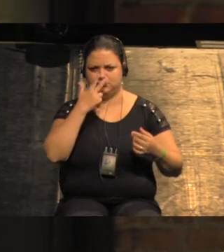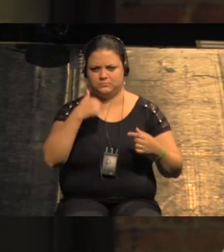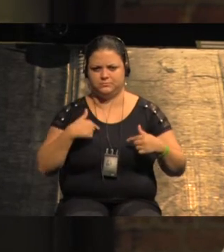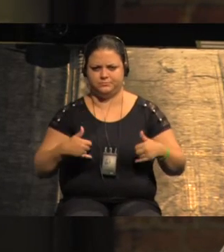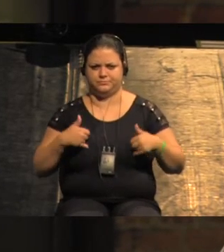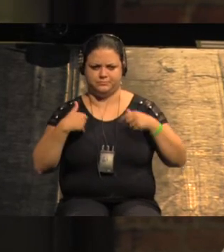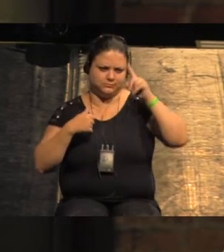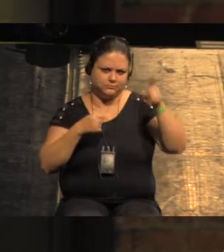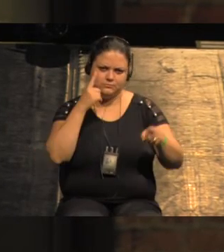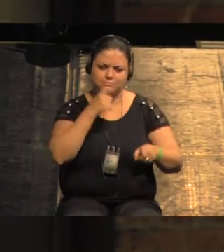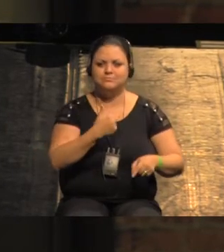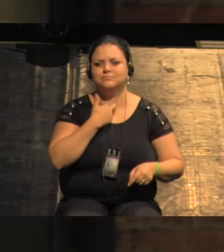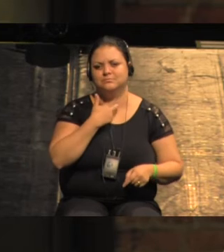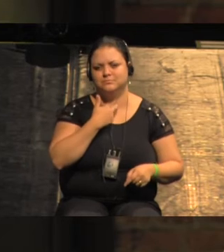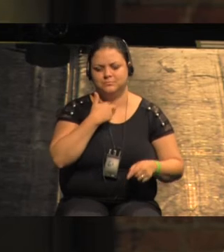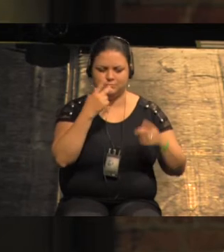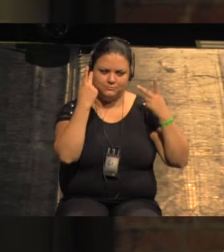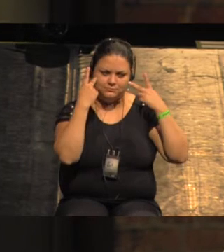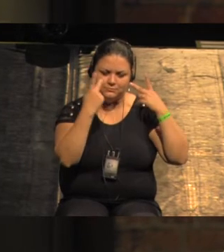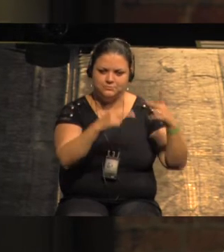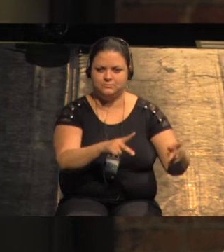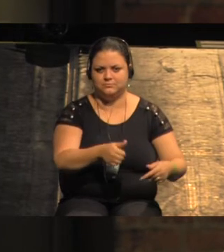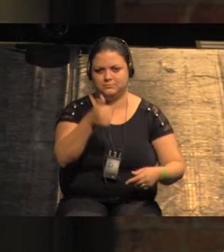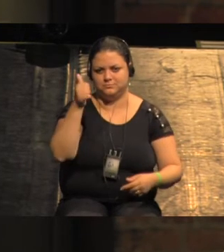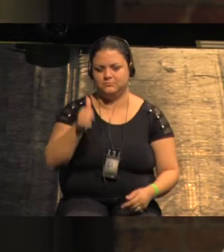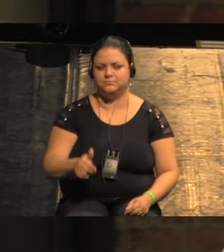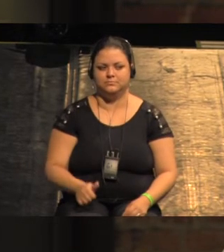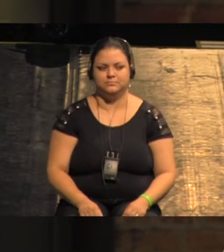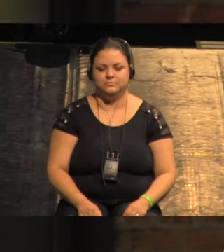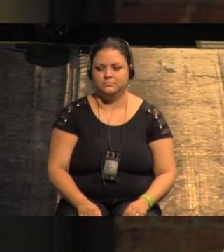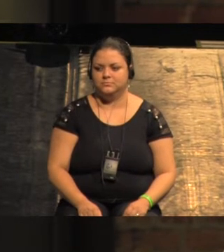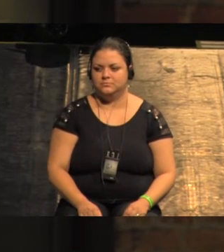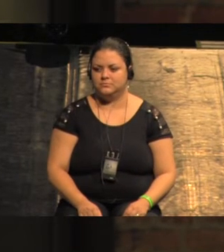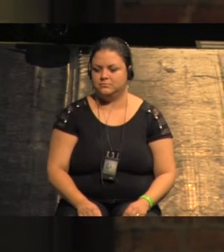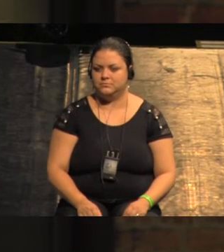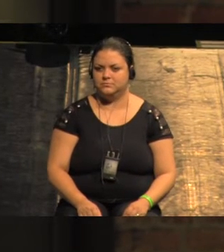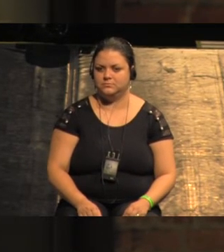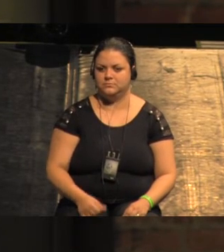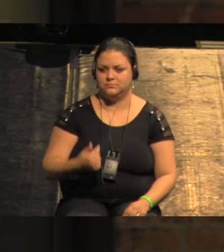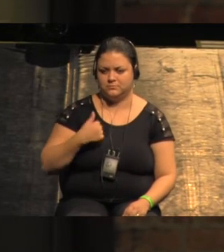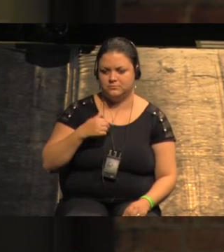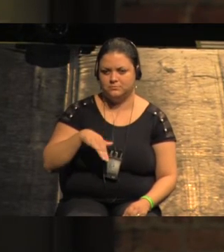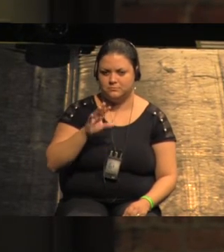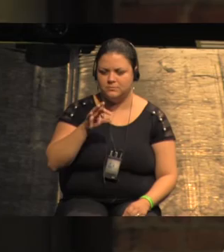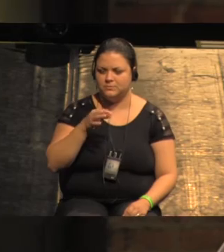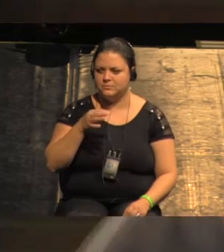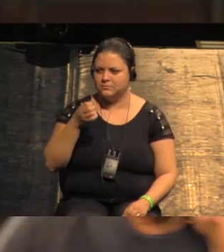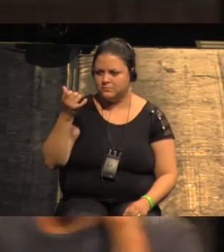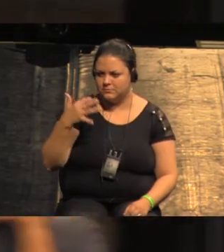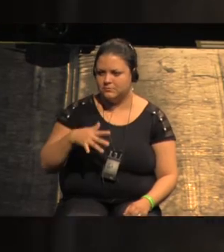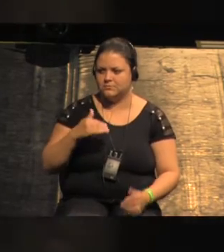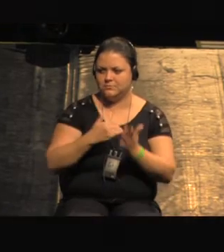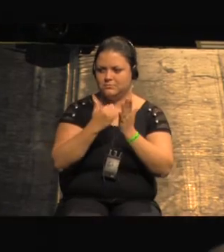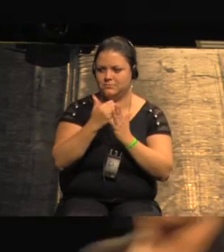vender a propriedade dele ou não. Eu acho que isso é um arbítrio que cada um deles deve ter. Queria só complementar também